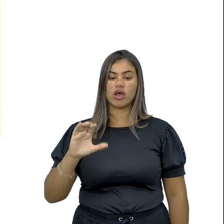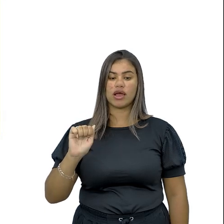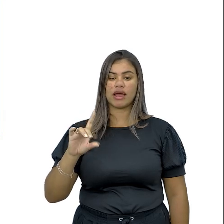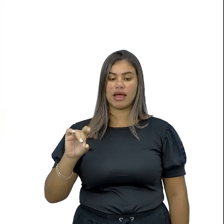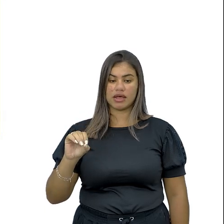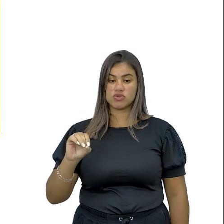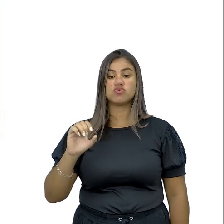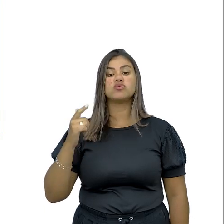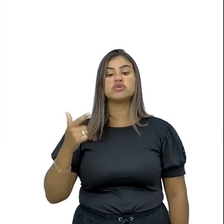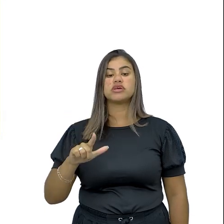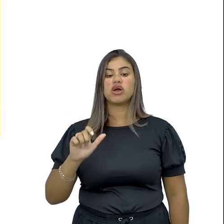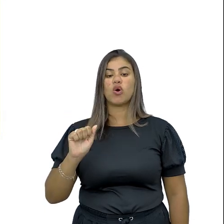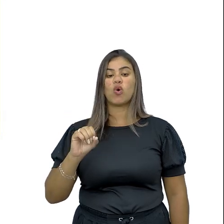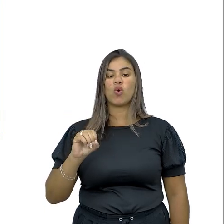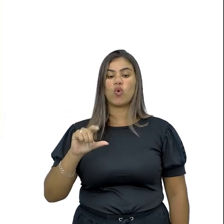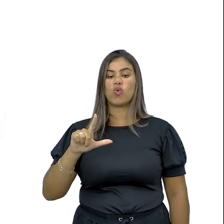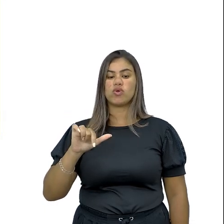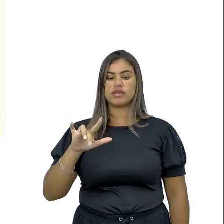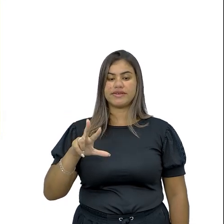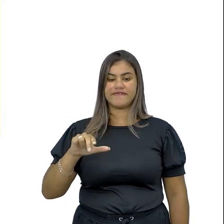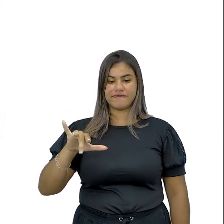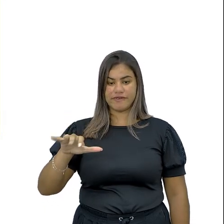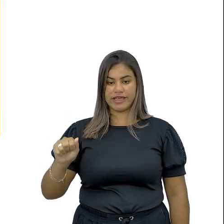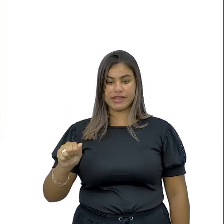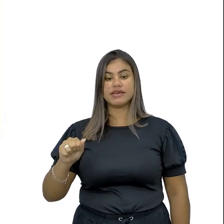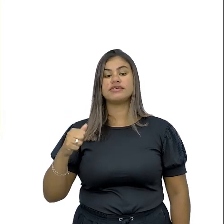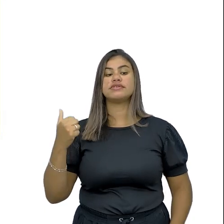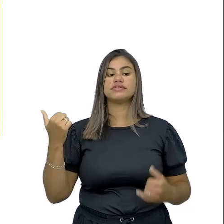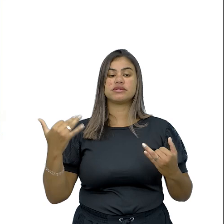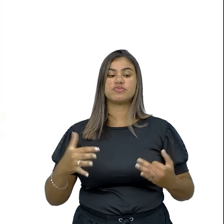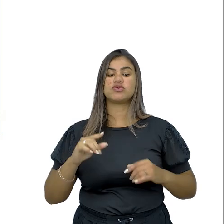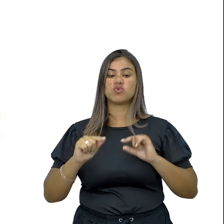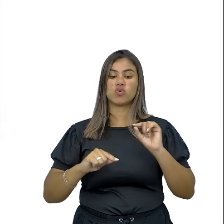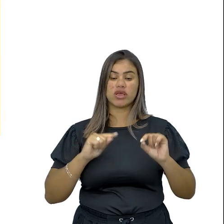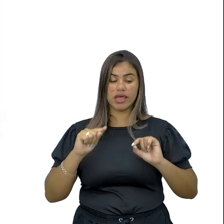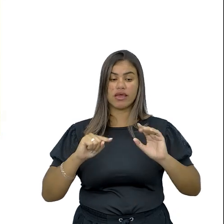é descobrir relações e padrões, olha só que